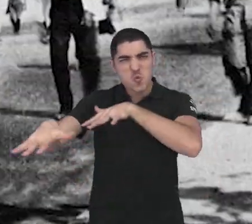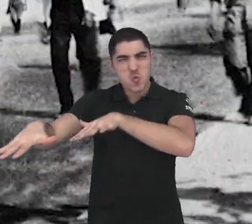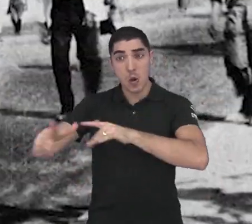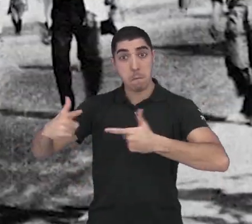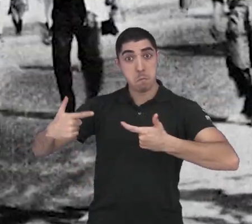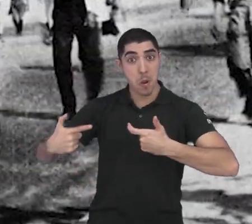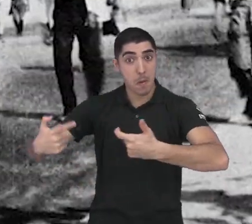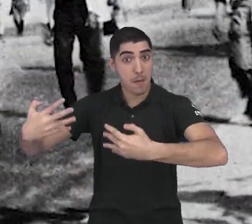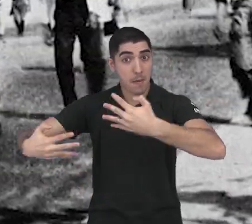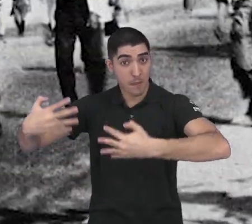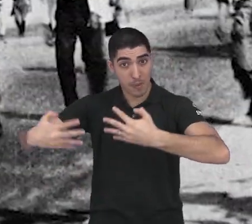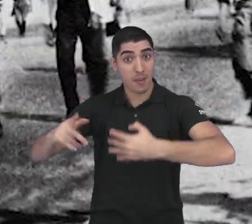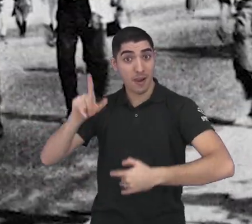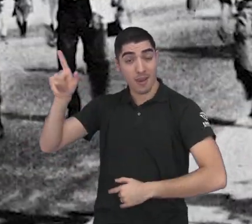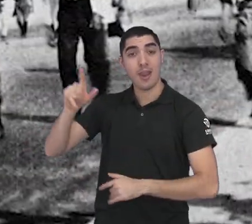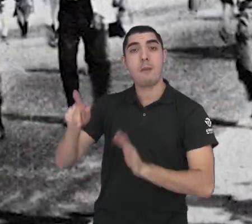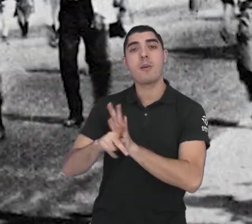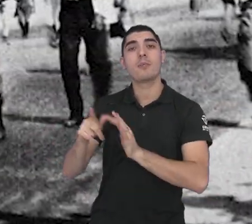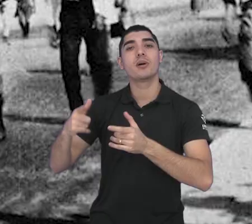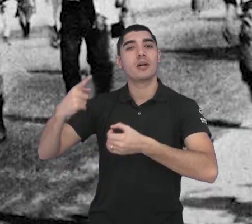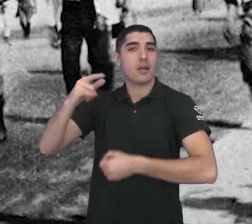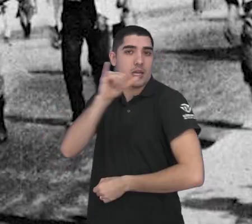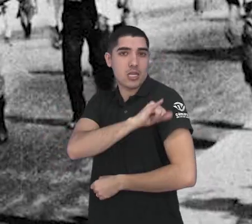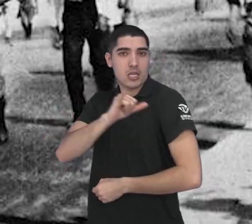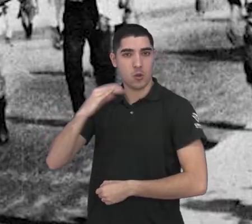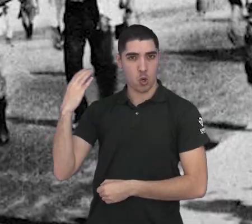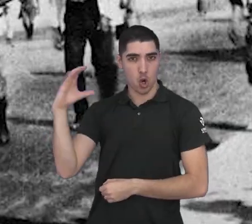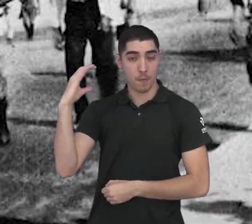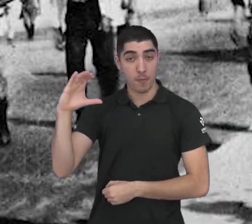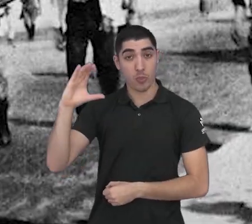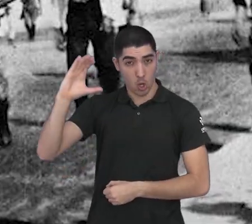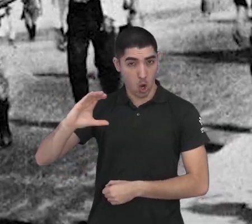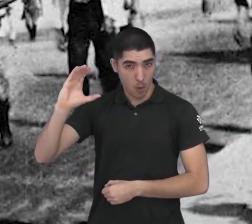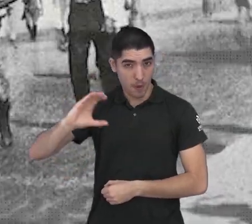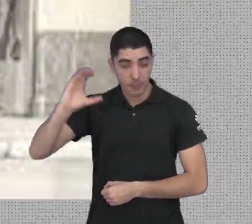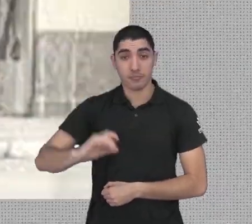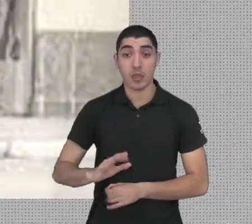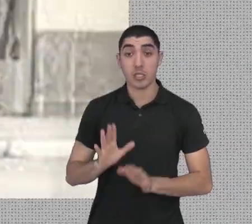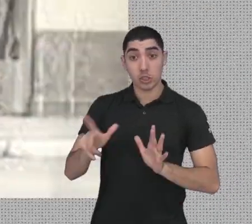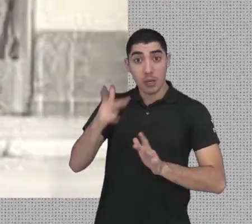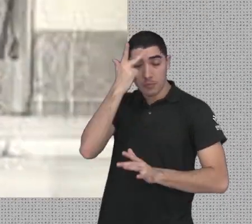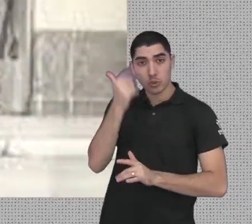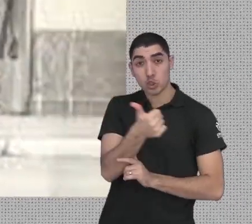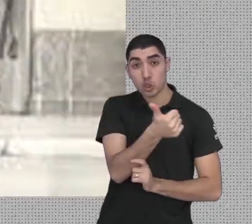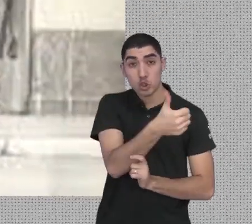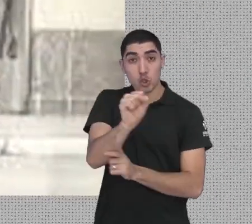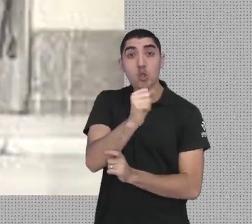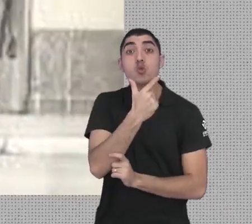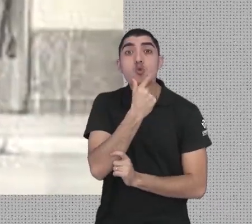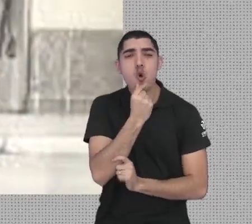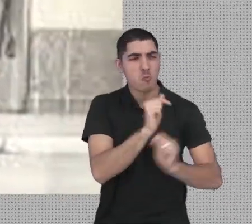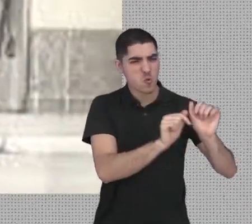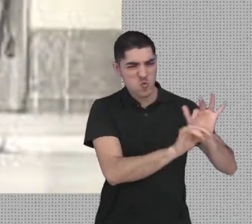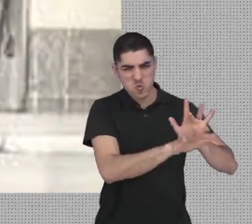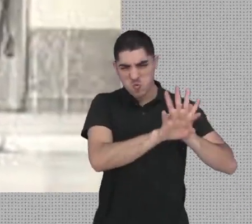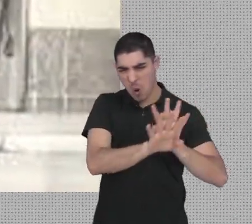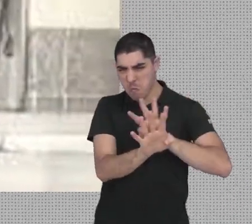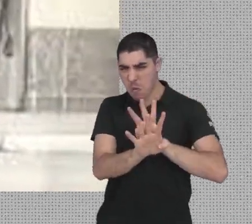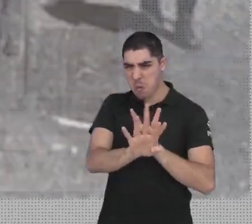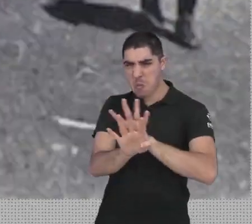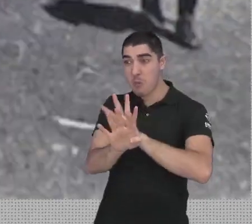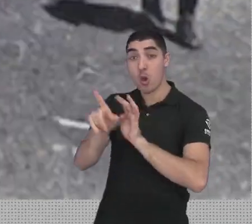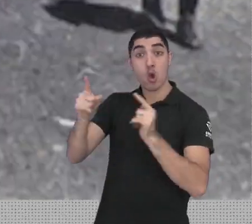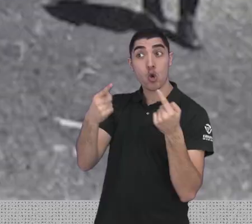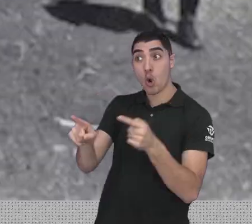de julho de 1922, 18 homens marcharam na Avenida Atlântica, no Rio de Janeiro, em direção ao Palácio do